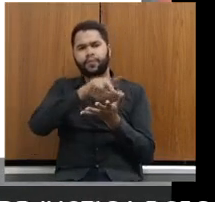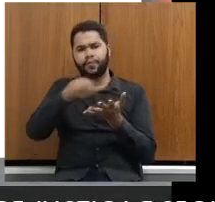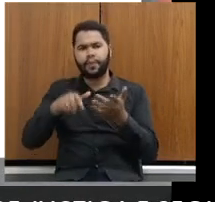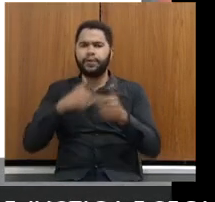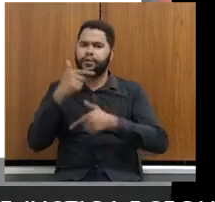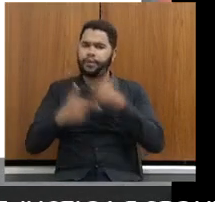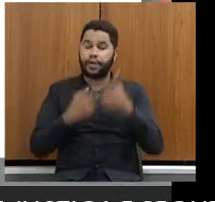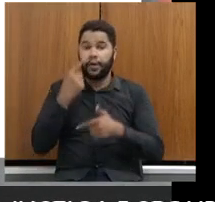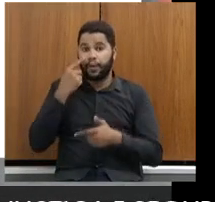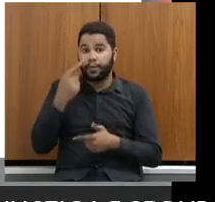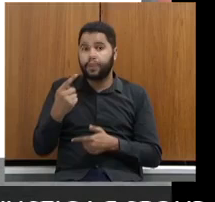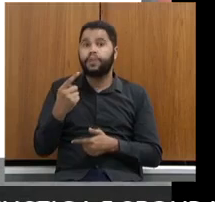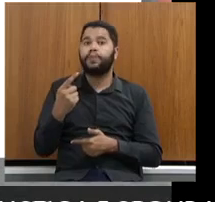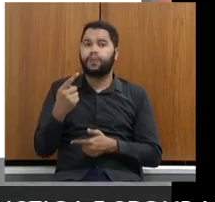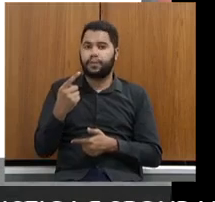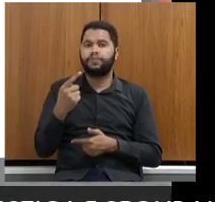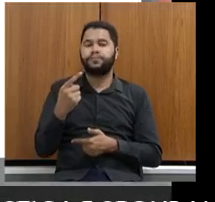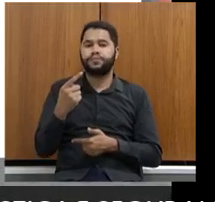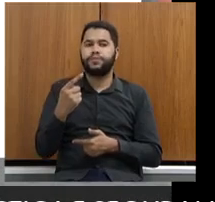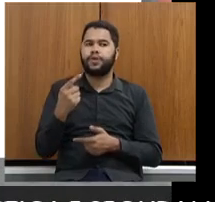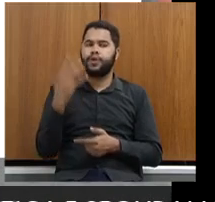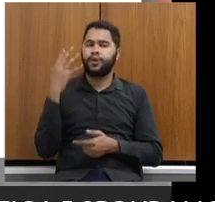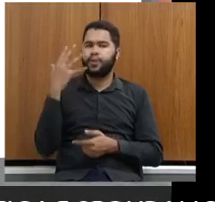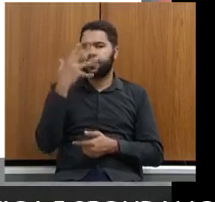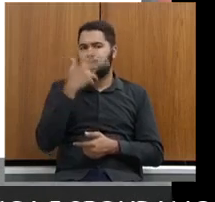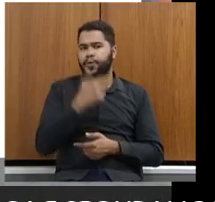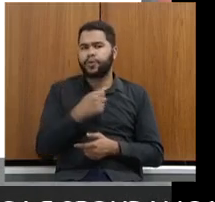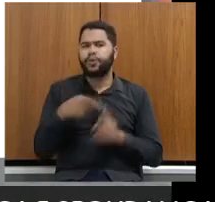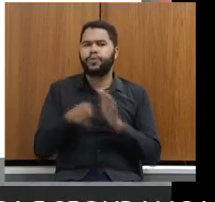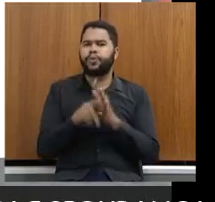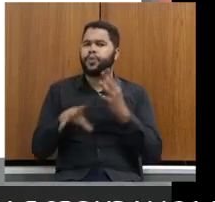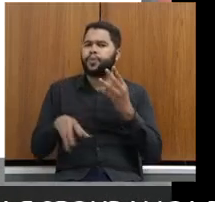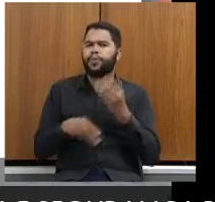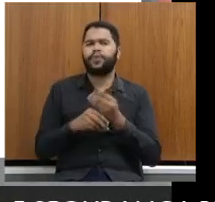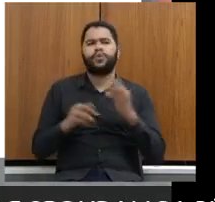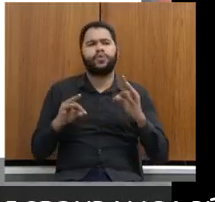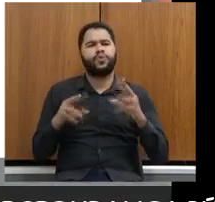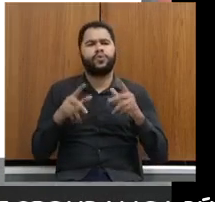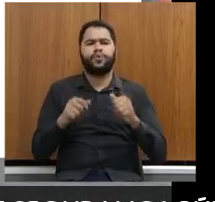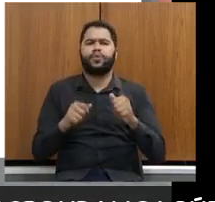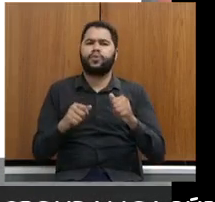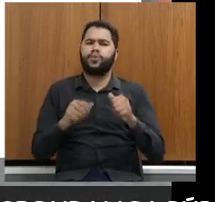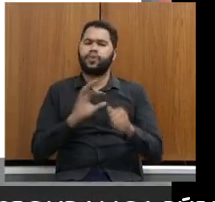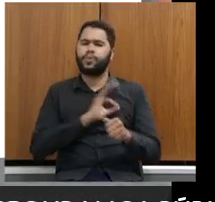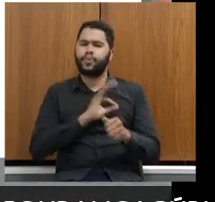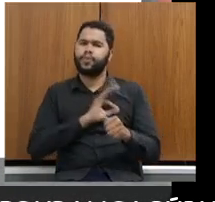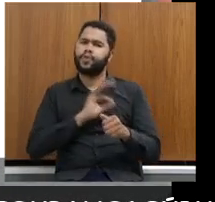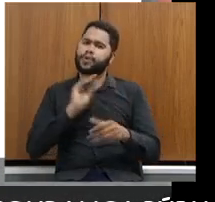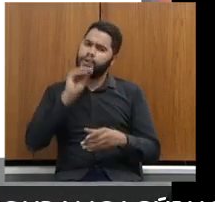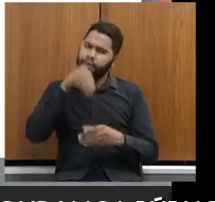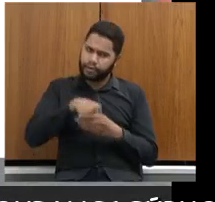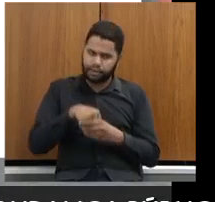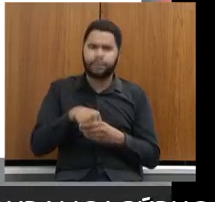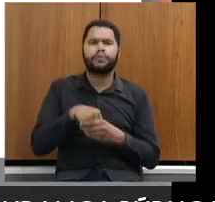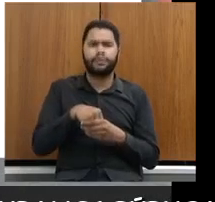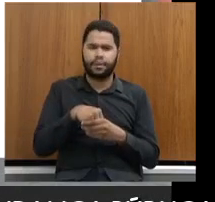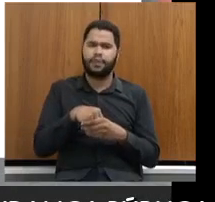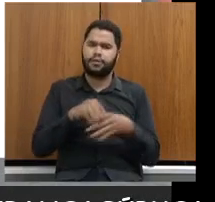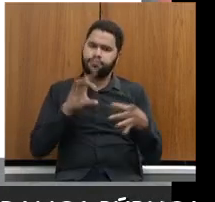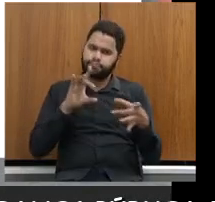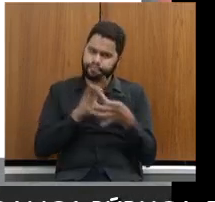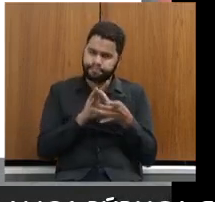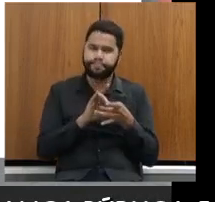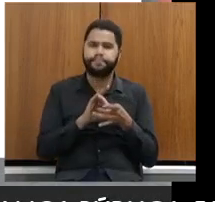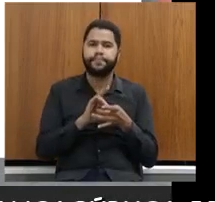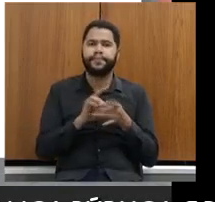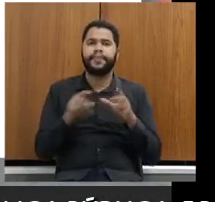nele a gente vê realmente a que é bonito de ver a integração de todas as forças de todas as polícias de dentro descia dessa unidade